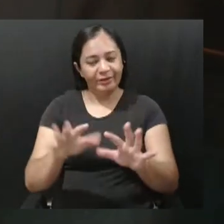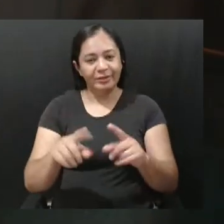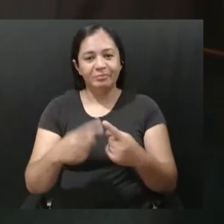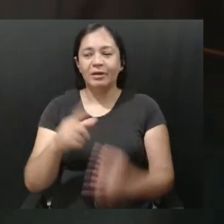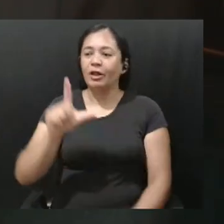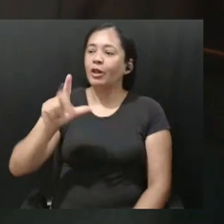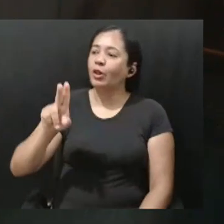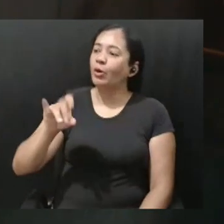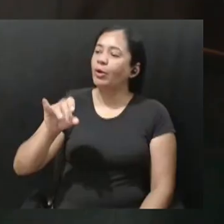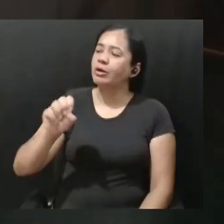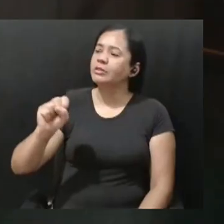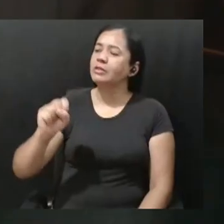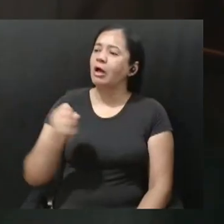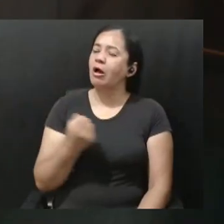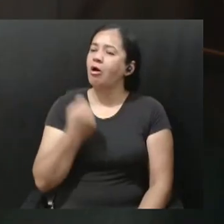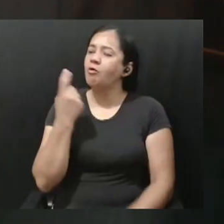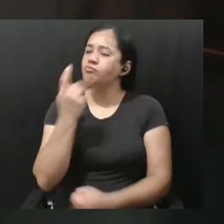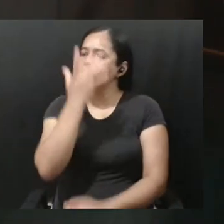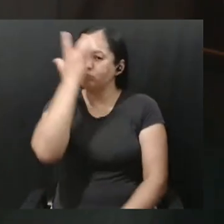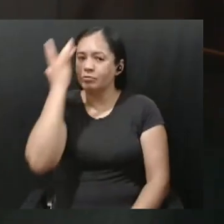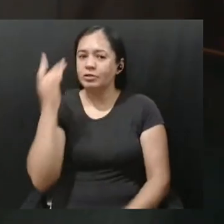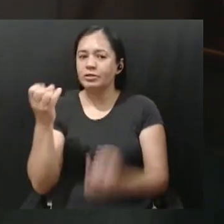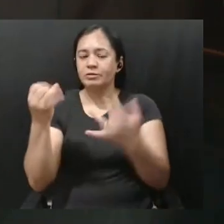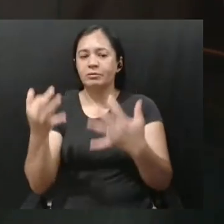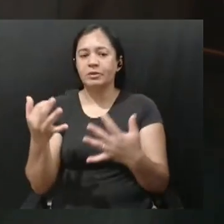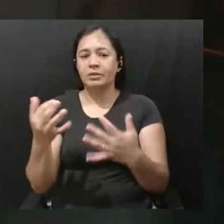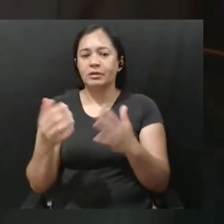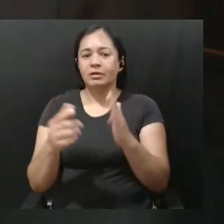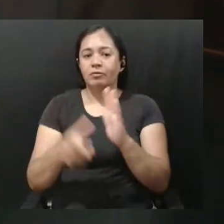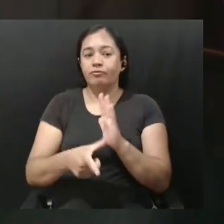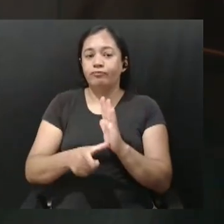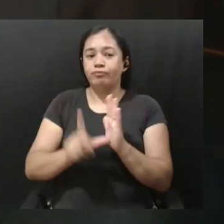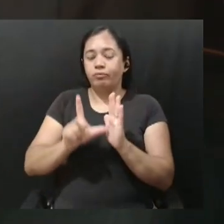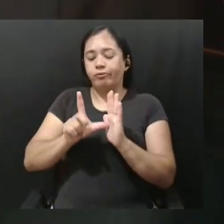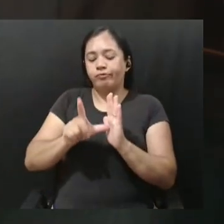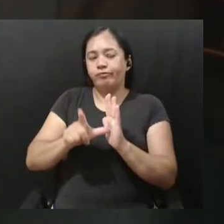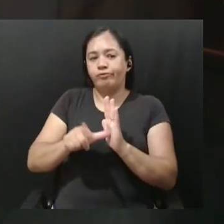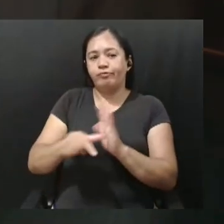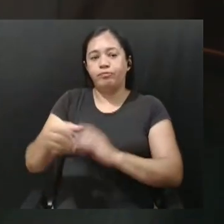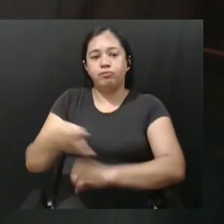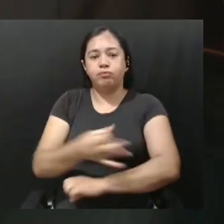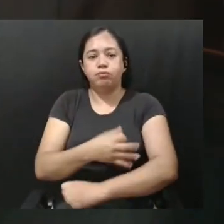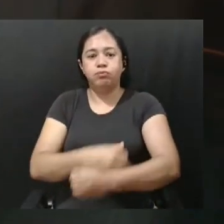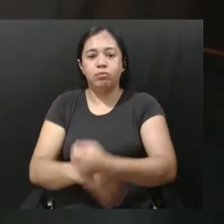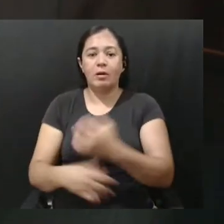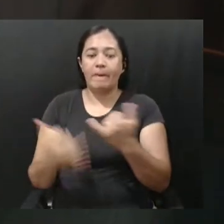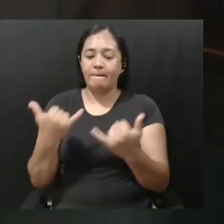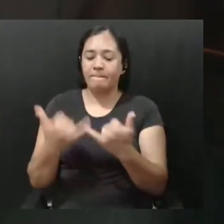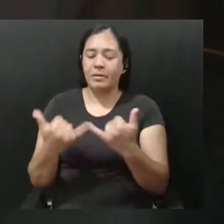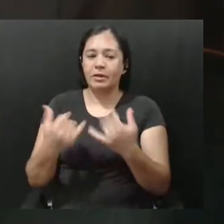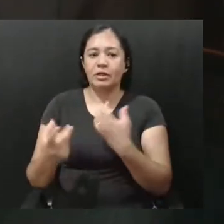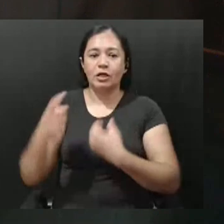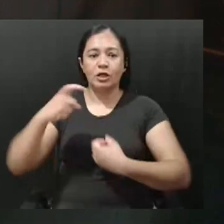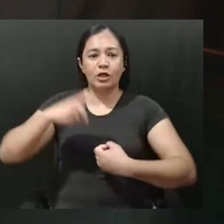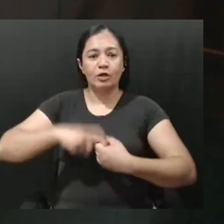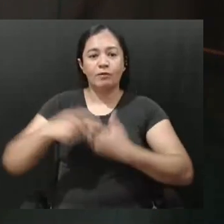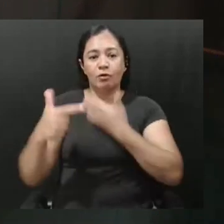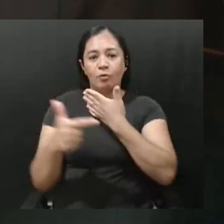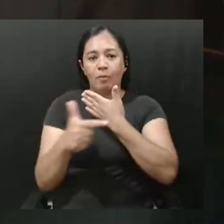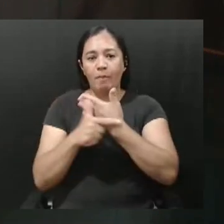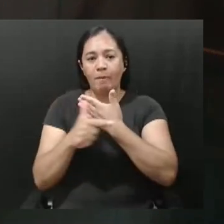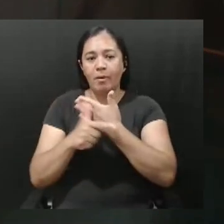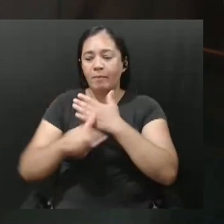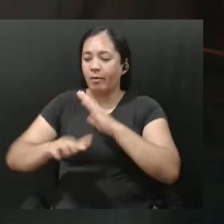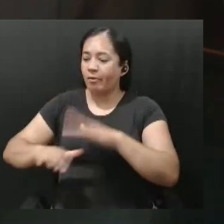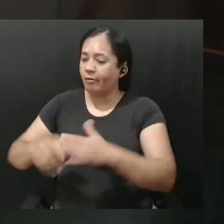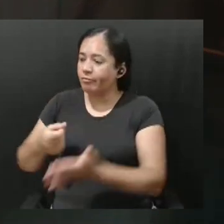que regressa emocionalmente, né, no Uhum, Natal, como se voltasse ao papel de infância, sendo cobrado, infantilizada.